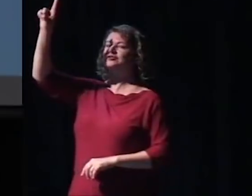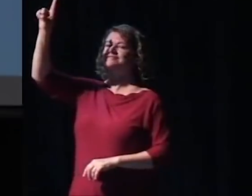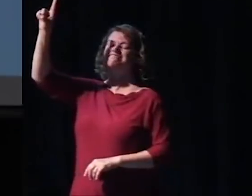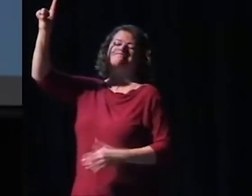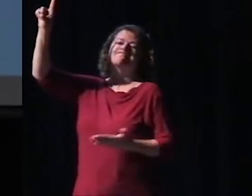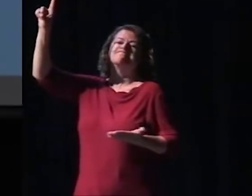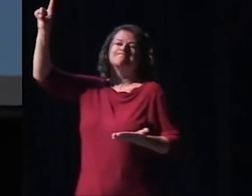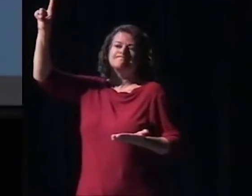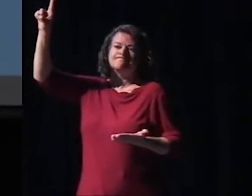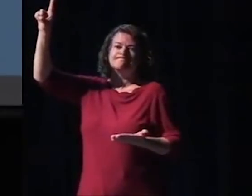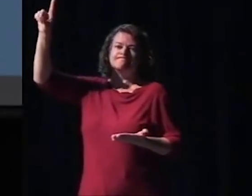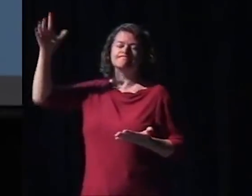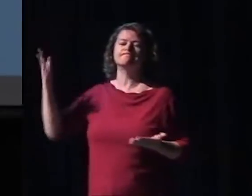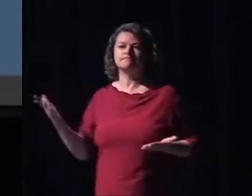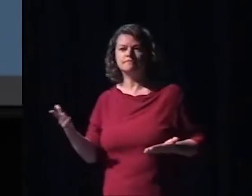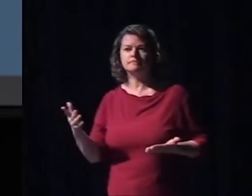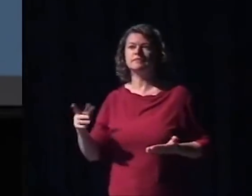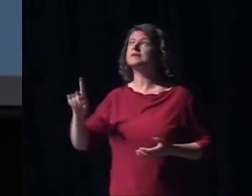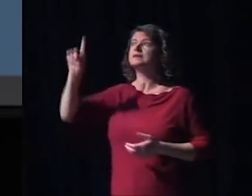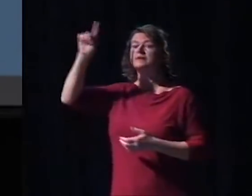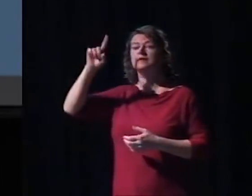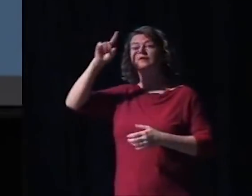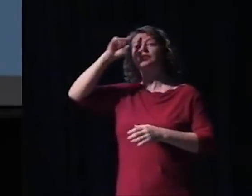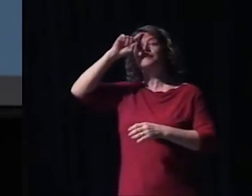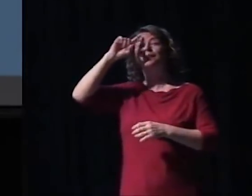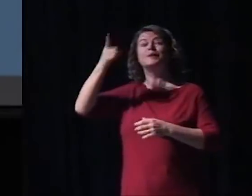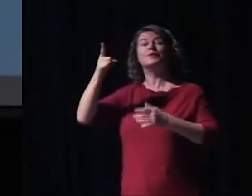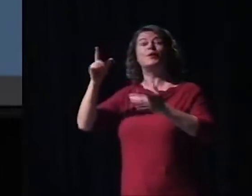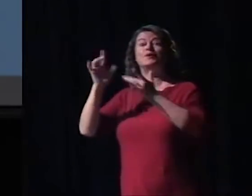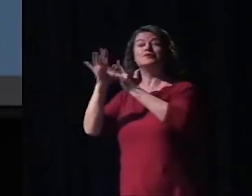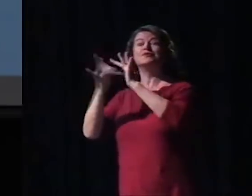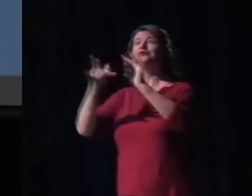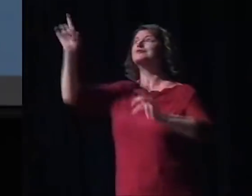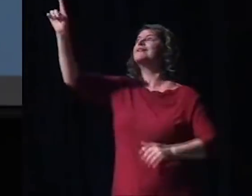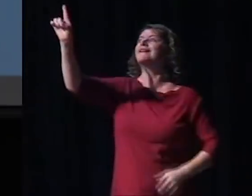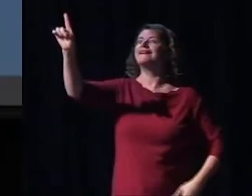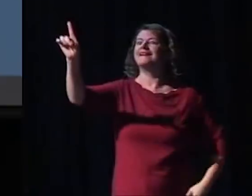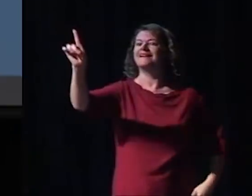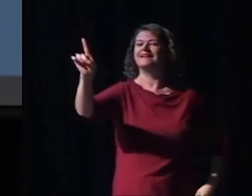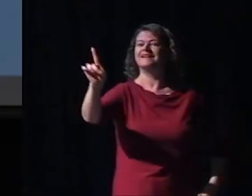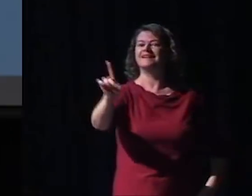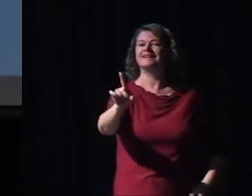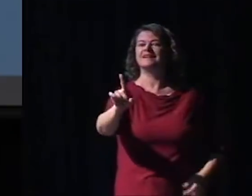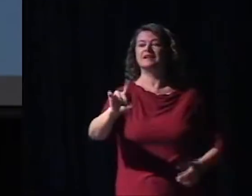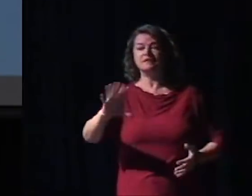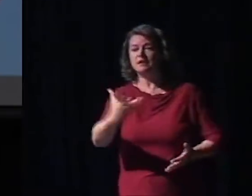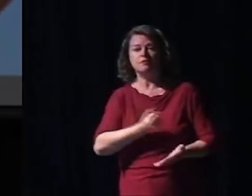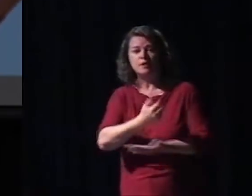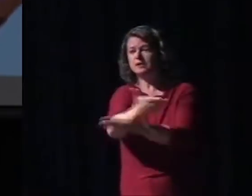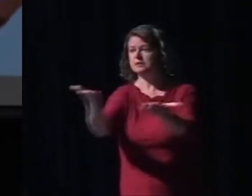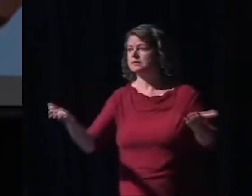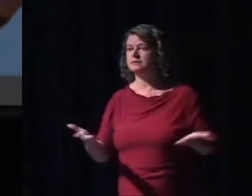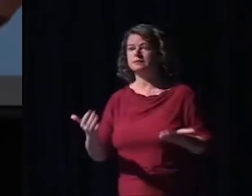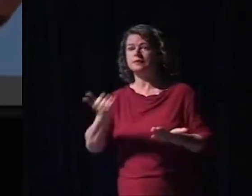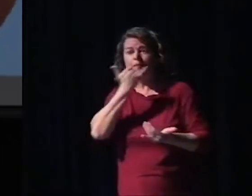Porque Deus, ele envia Jesus para justamente resolver a questão do pecado. Agora aprenda